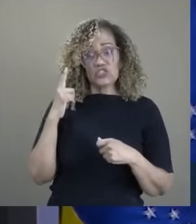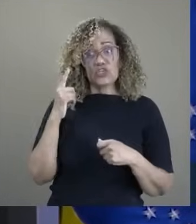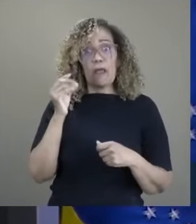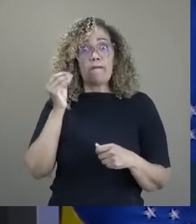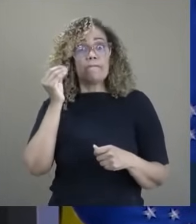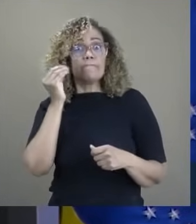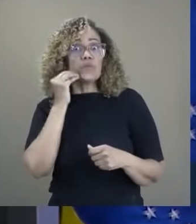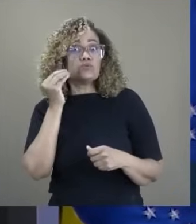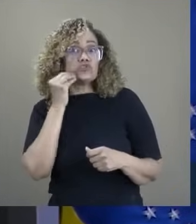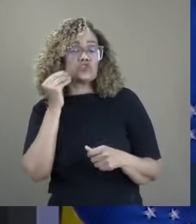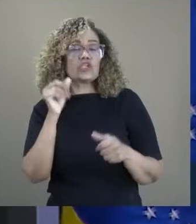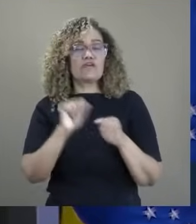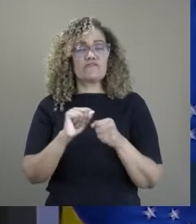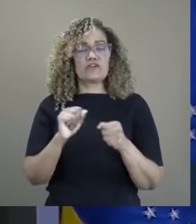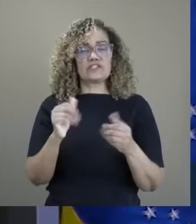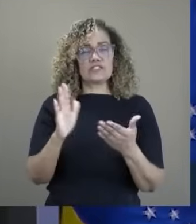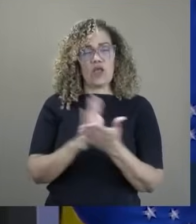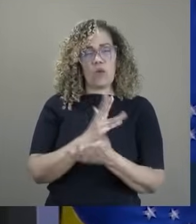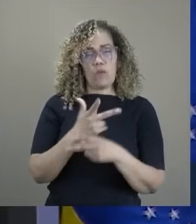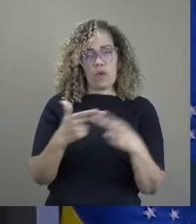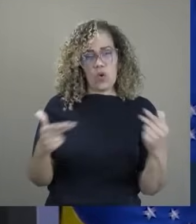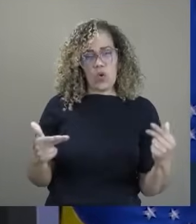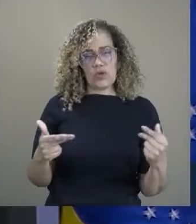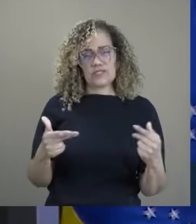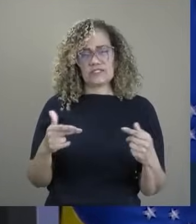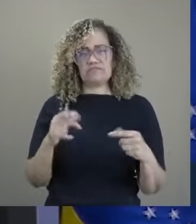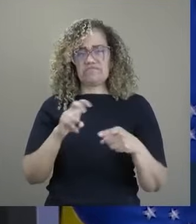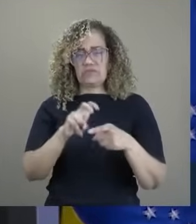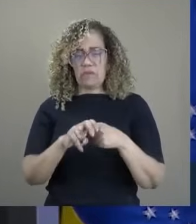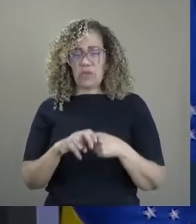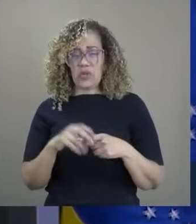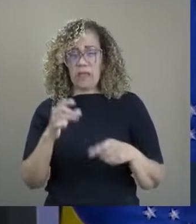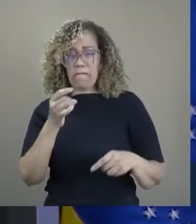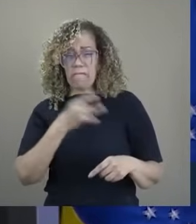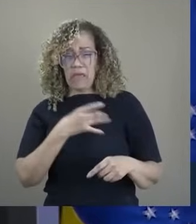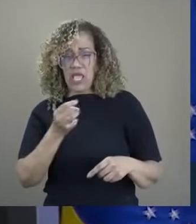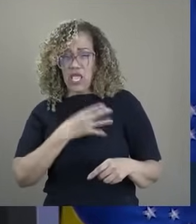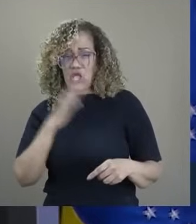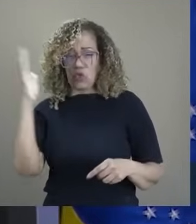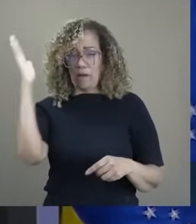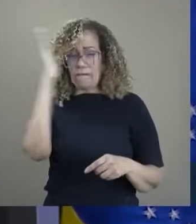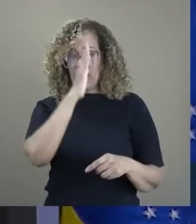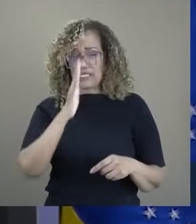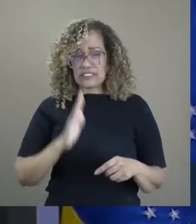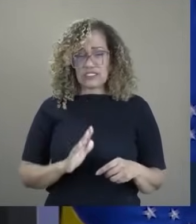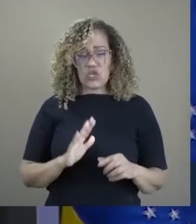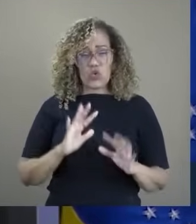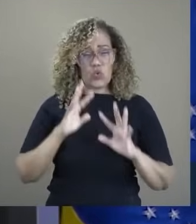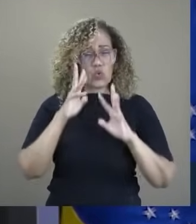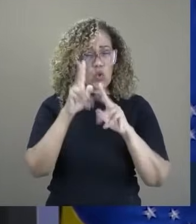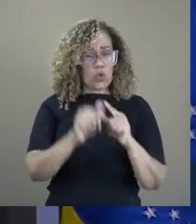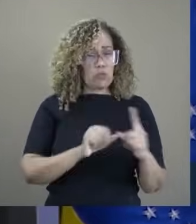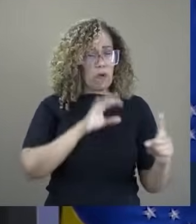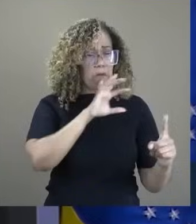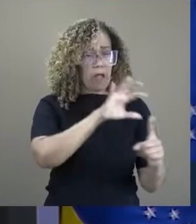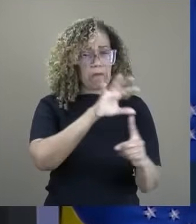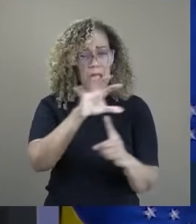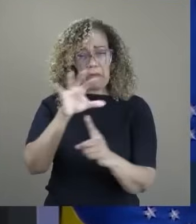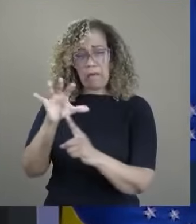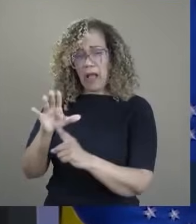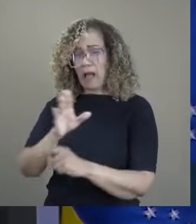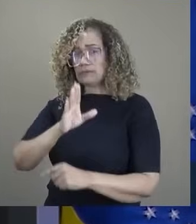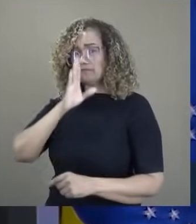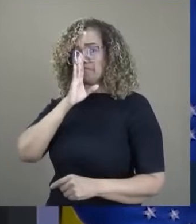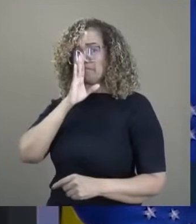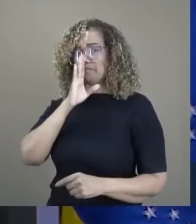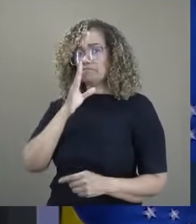então esse medo que tá o Brasil inteiro passando e calando todo mundo Cadê o nosso direito a liberdade